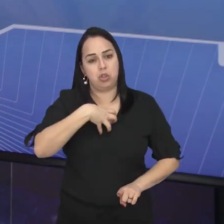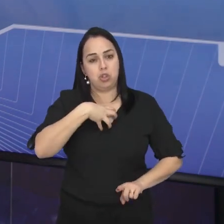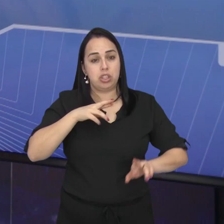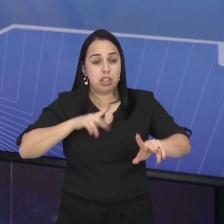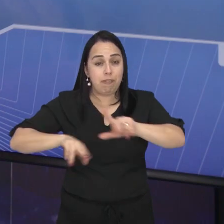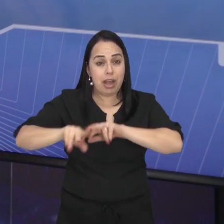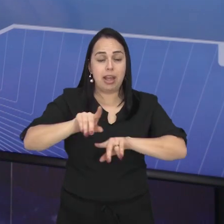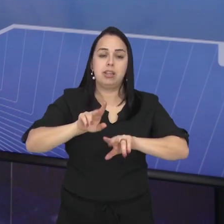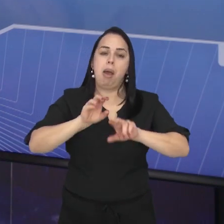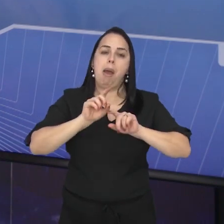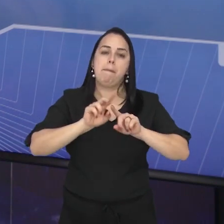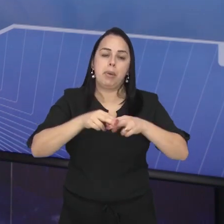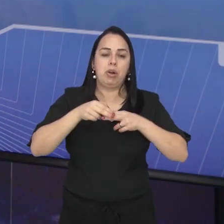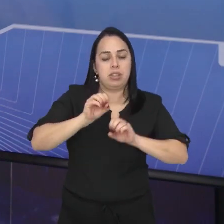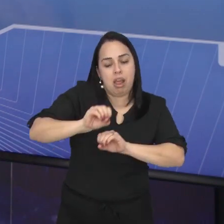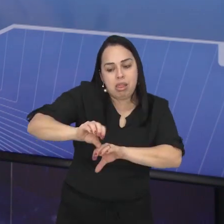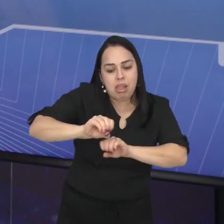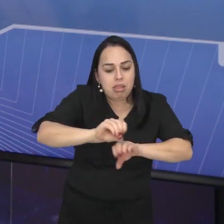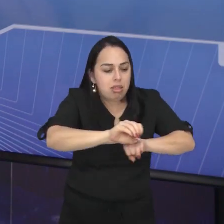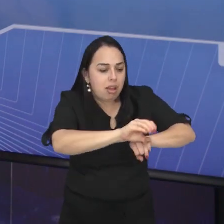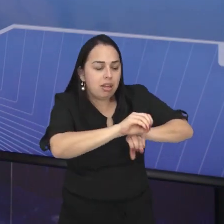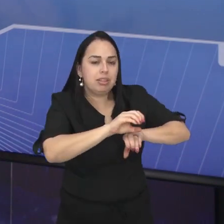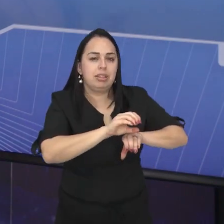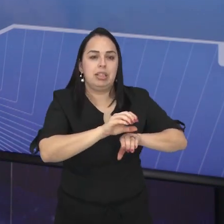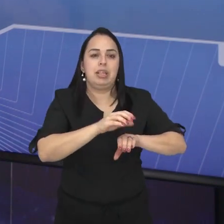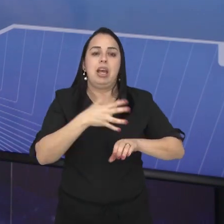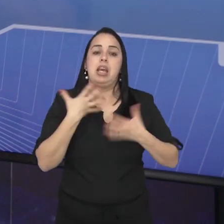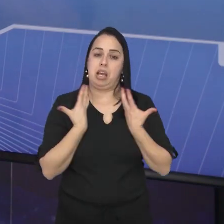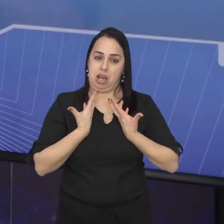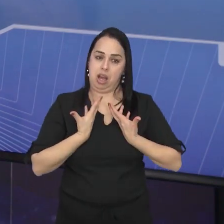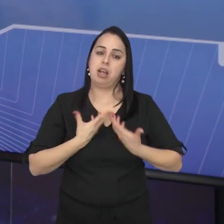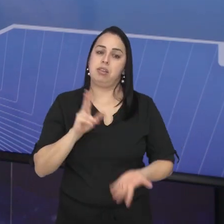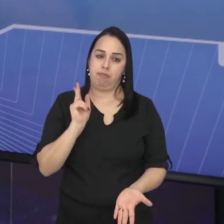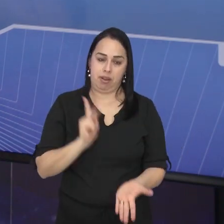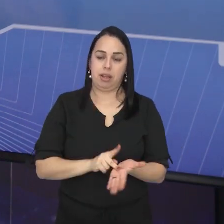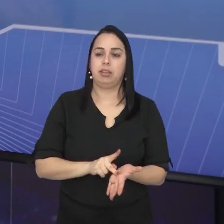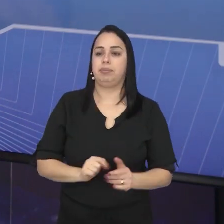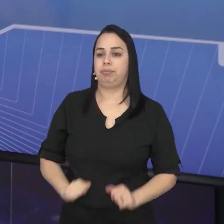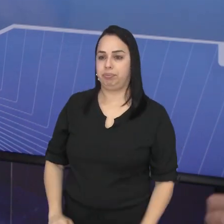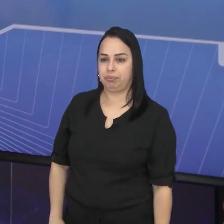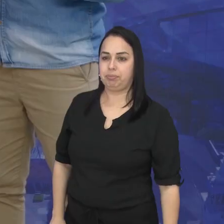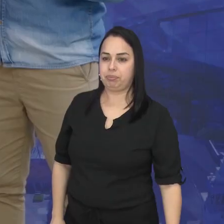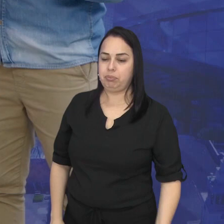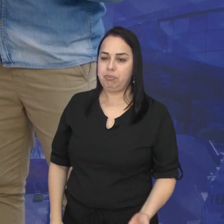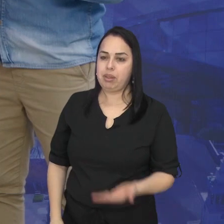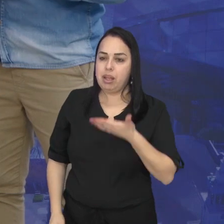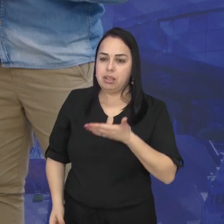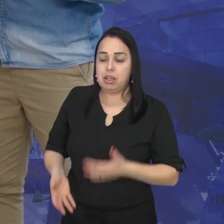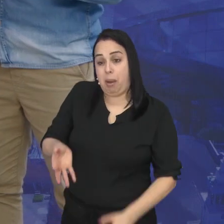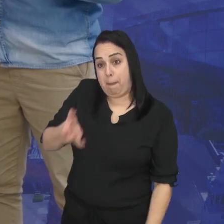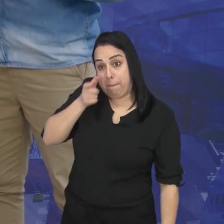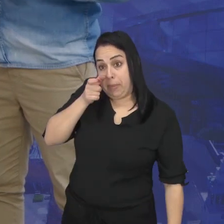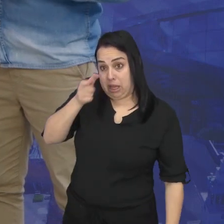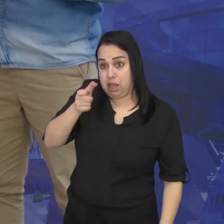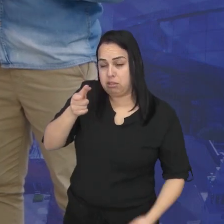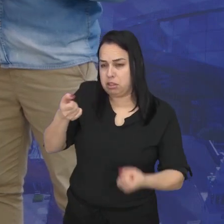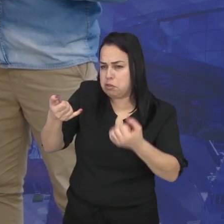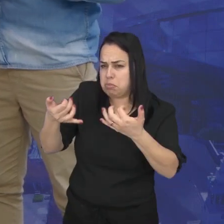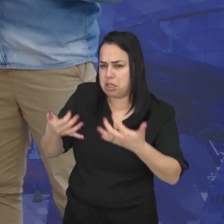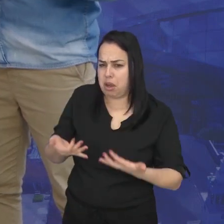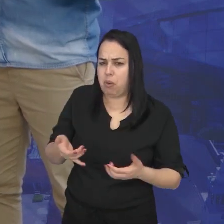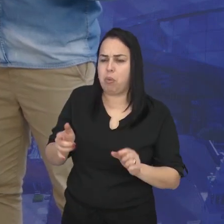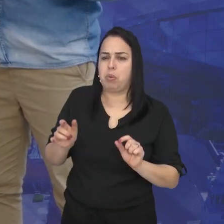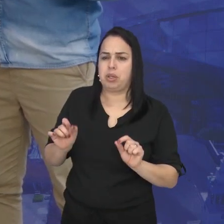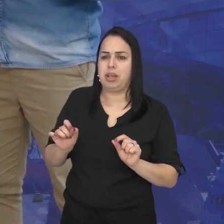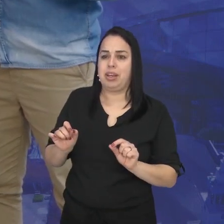né, aluno, adolescente, está num nível, então acaba puxando um pouquinho mais, né? E eu acho interessante a gente